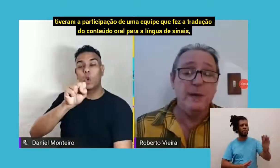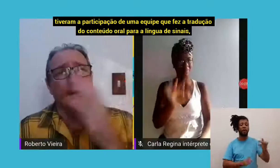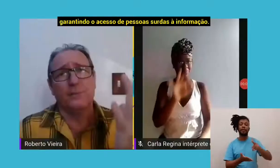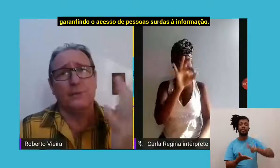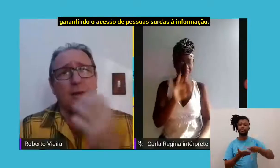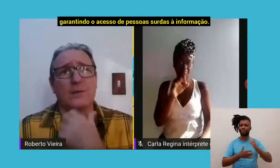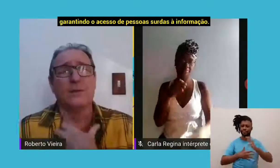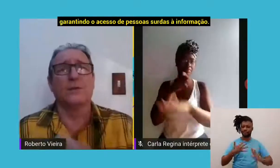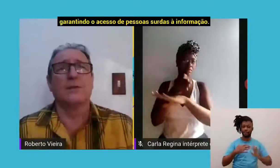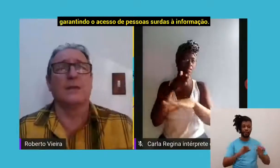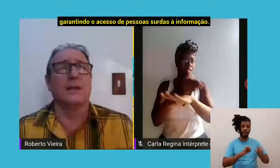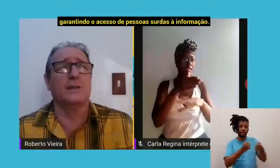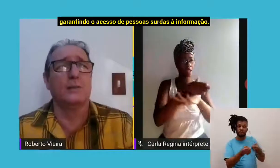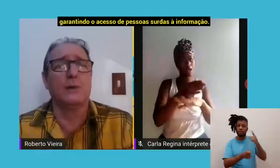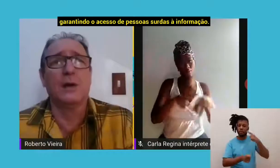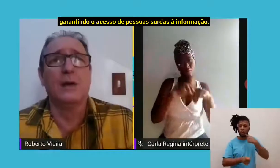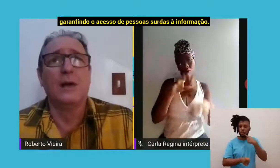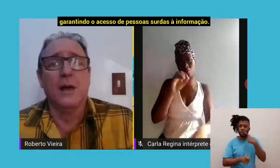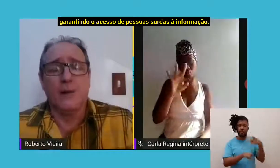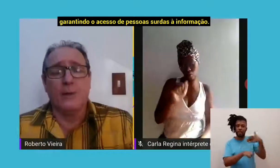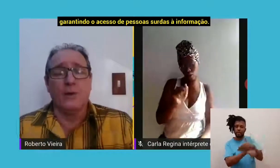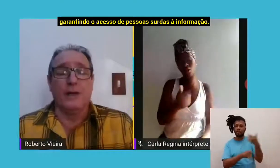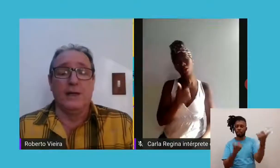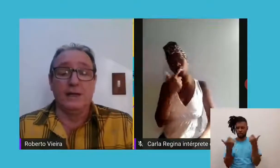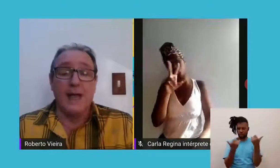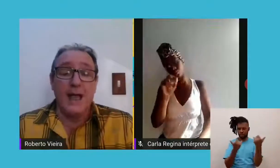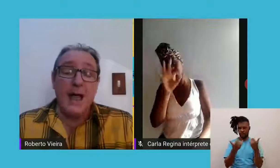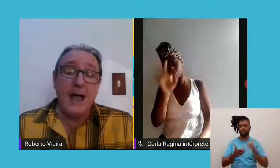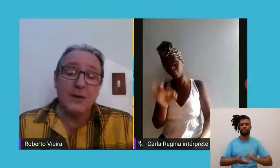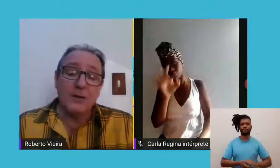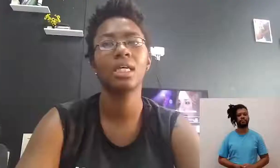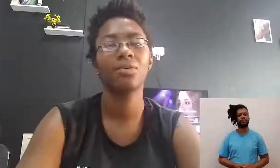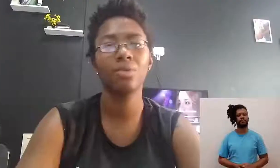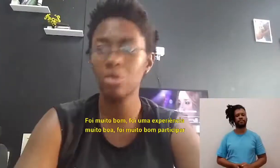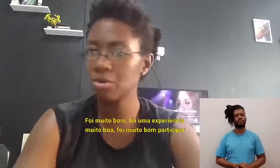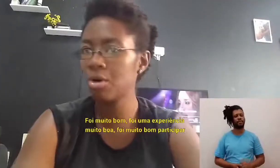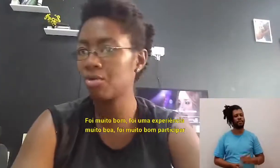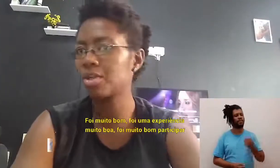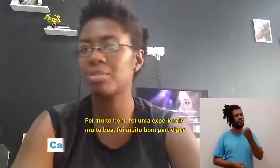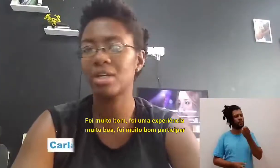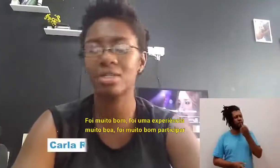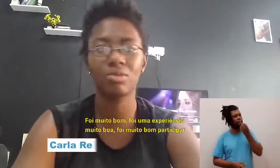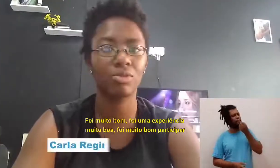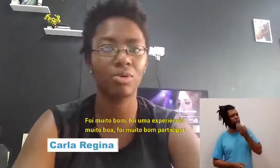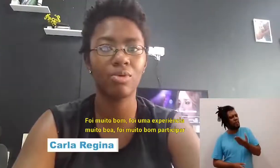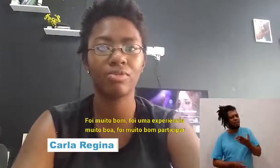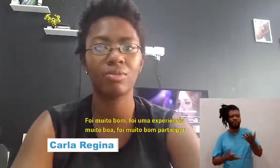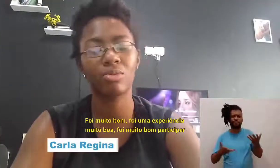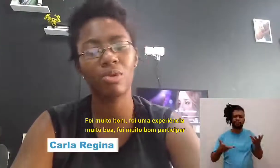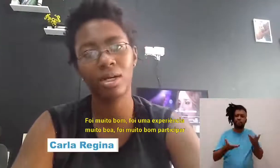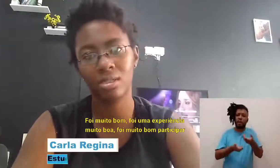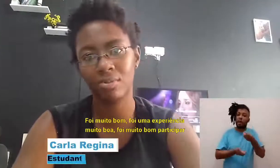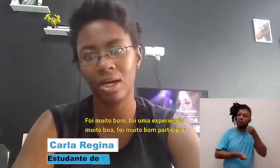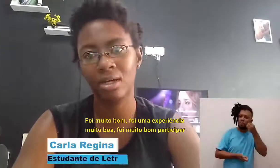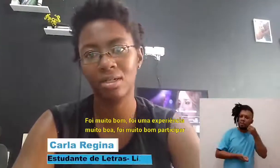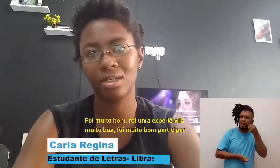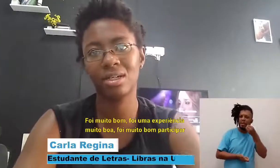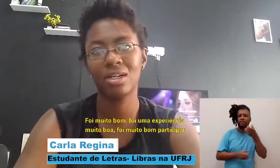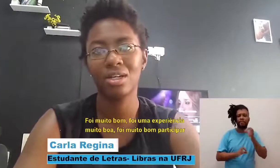de sinais, garantindo o acesso de pessoas surdas à informação. Foi muito bom, foi uma experiência muito boa, foi muito bom